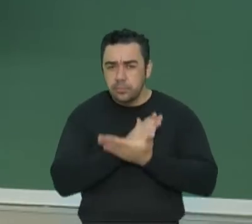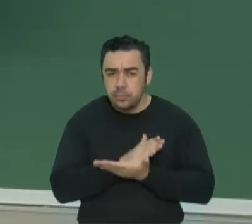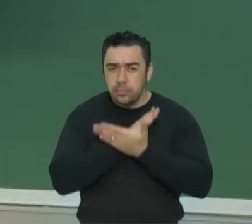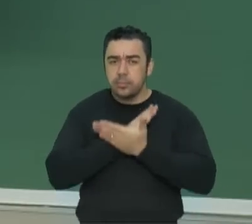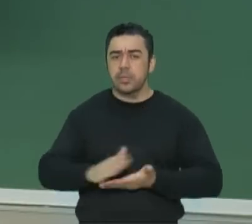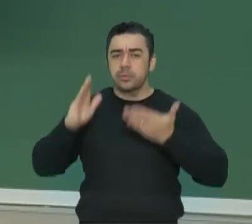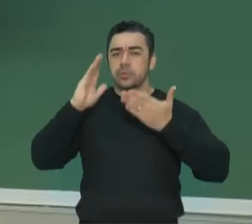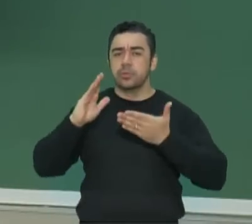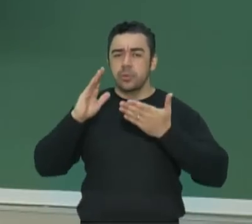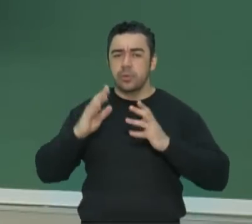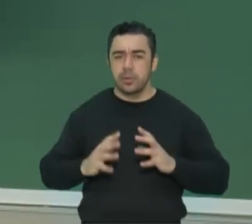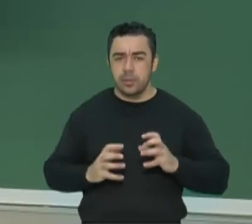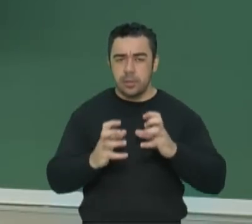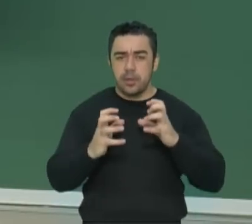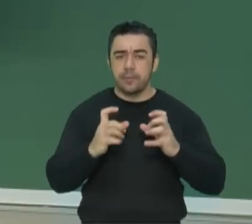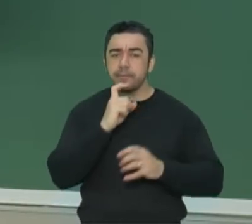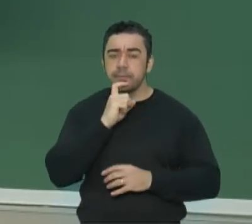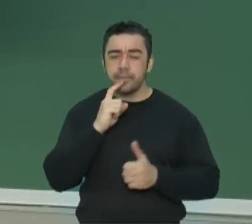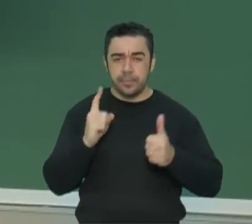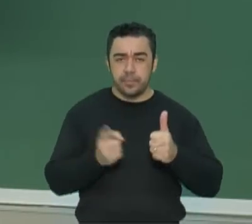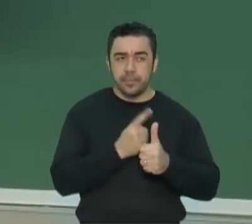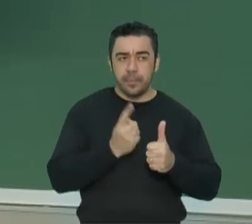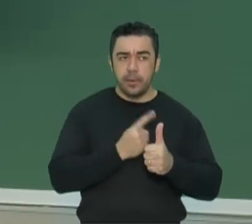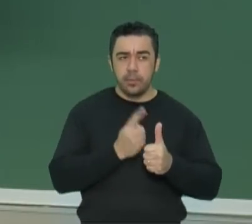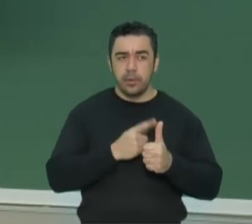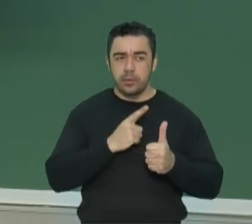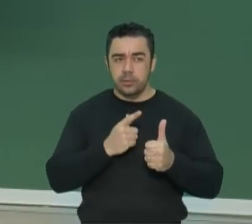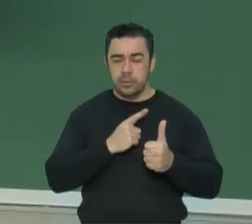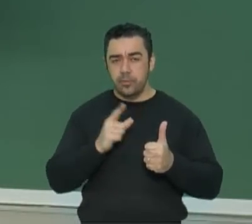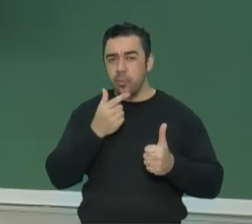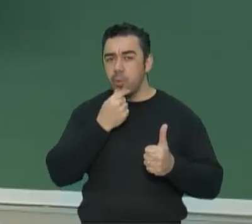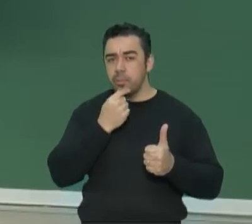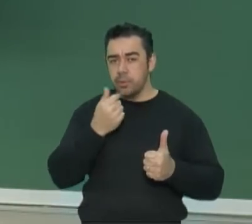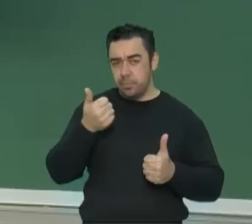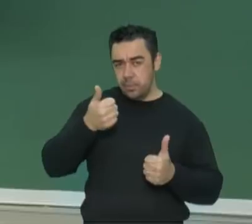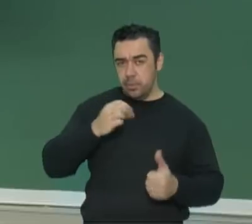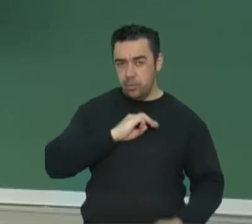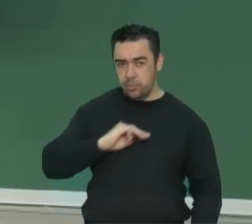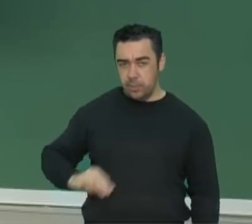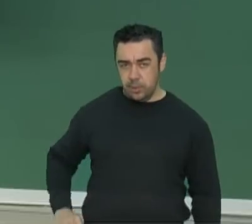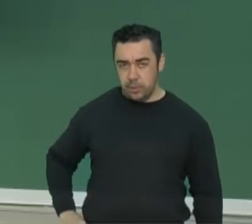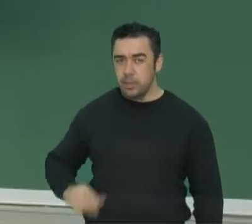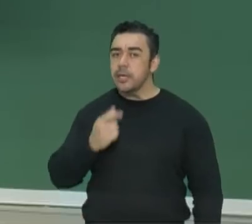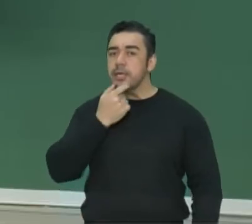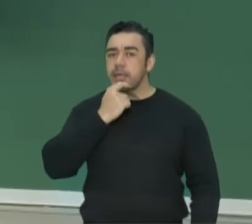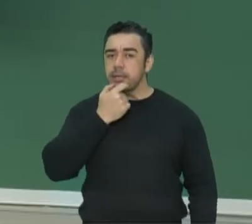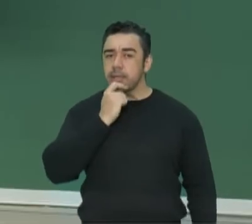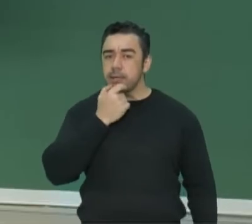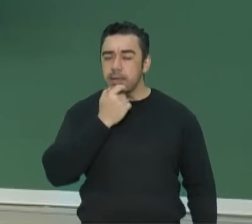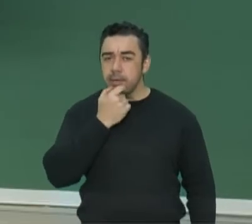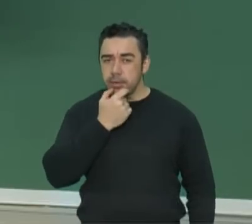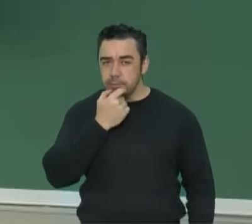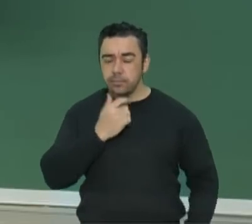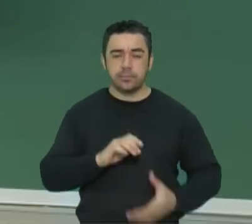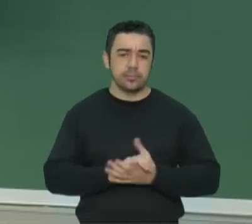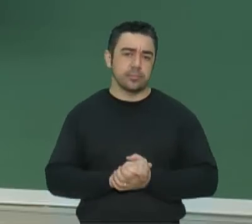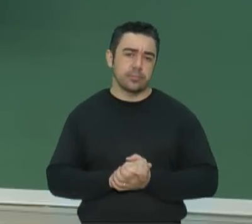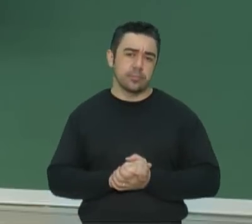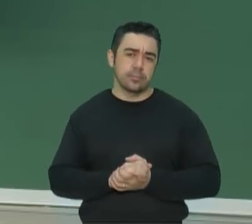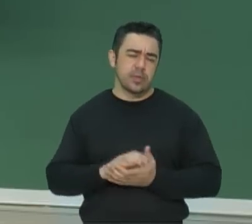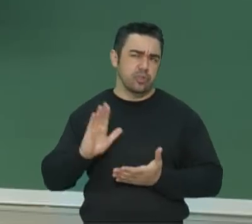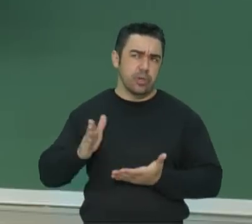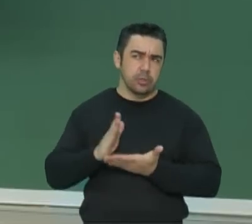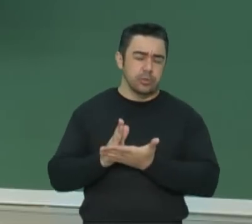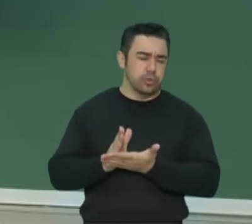Fria, então. Primeira delas, Winston Churchill, que era primeiro-ministro da Inglaterra, aí ele já não era mais, era o